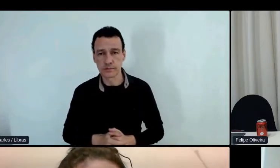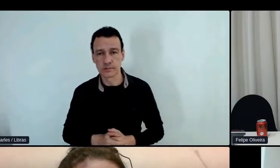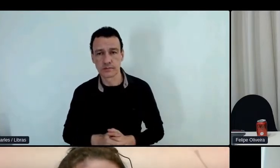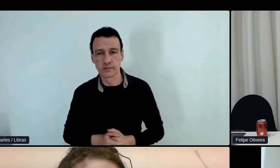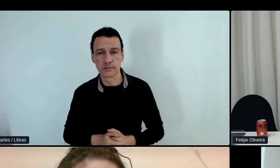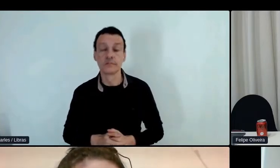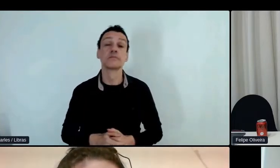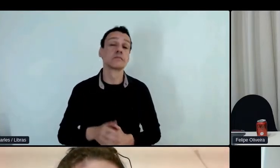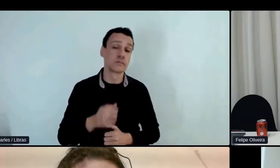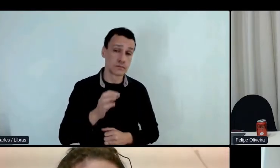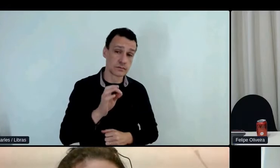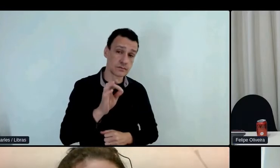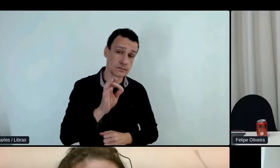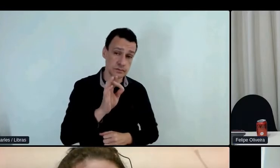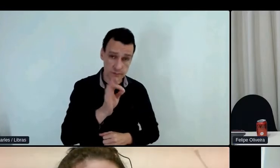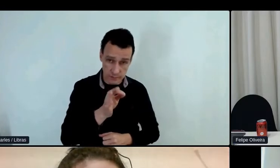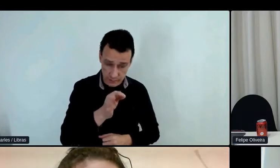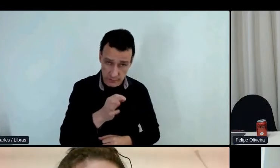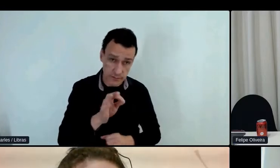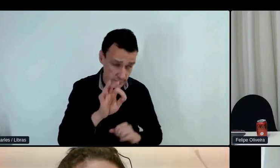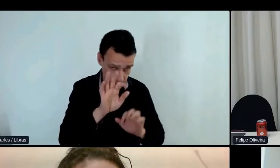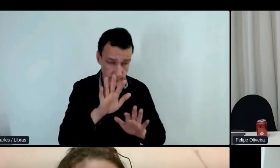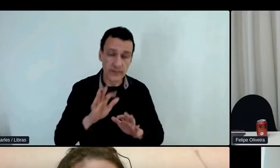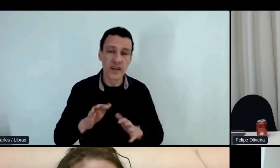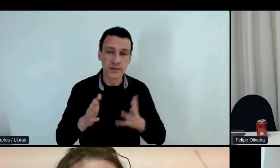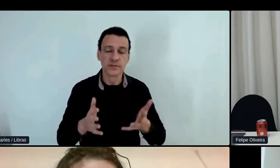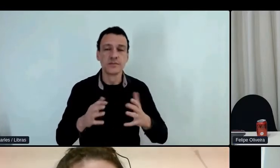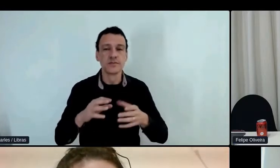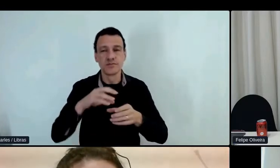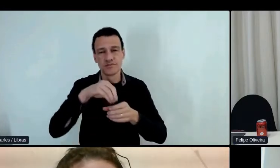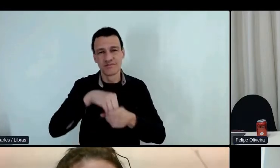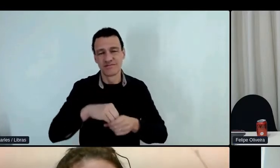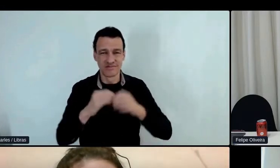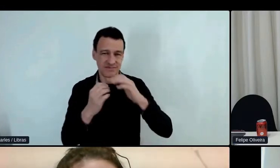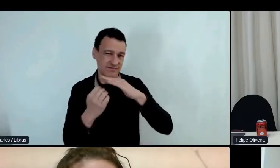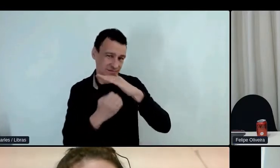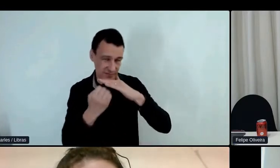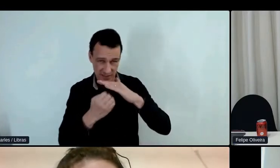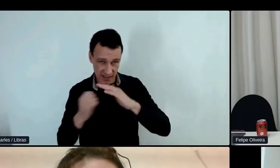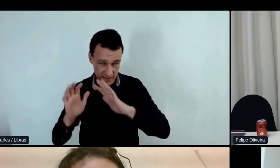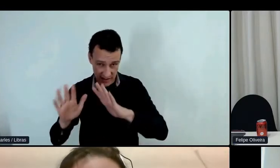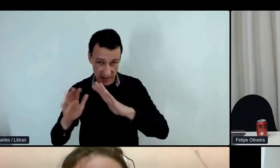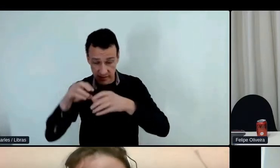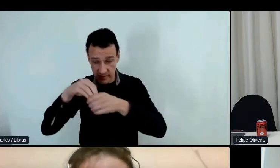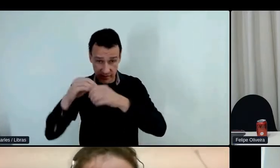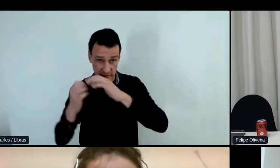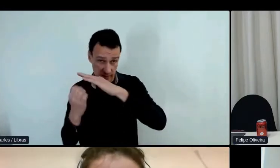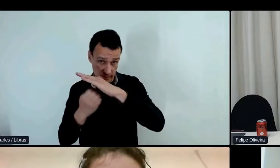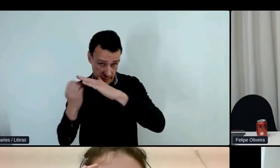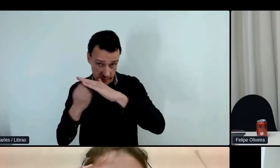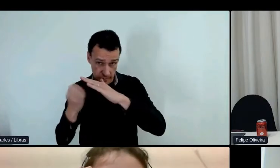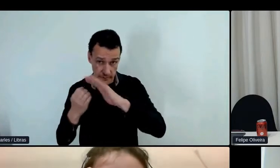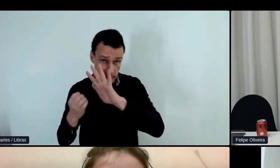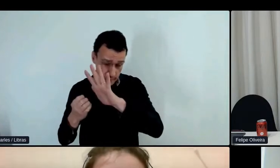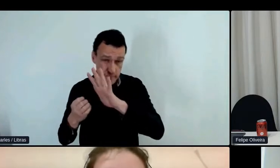né? É pior, é melhor, depende. Como que é? Por exemplo, hoje no Mercado Livre, como é que você lida com